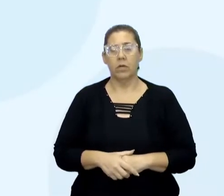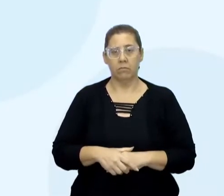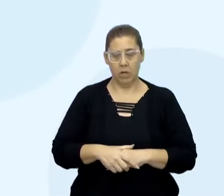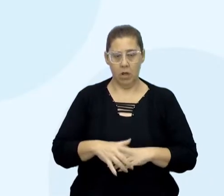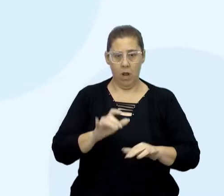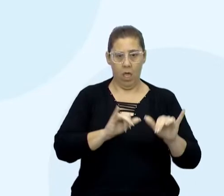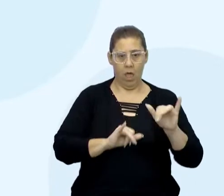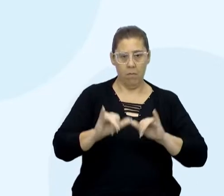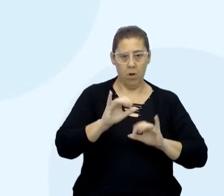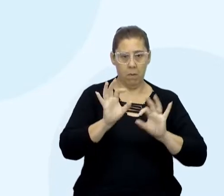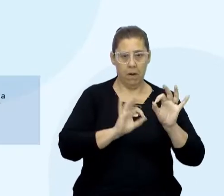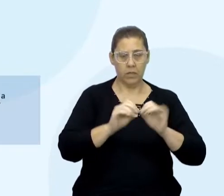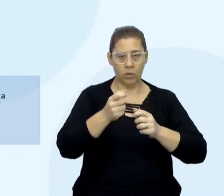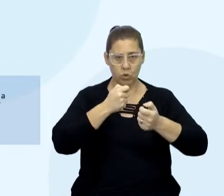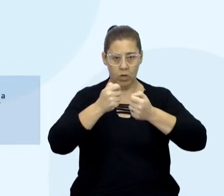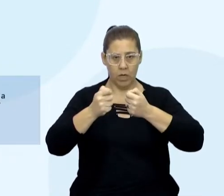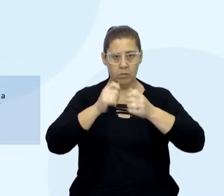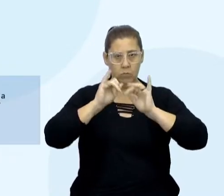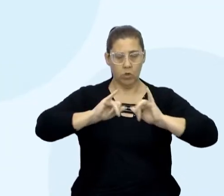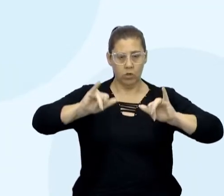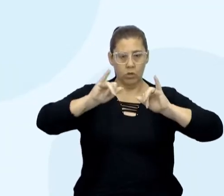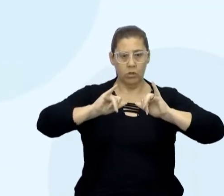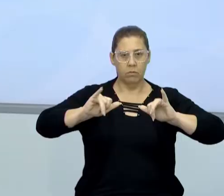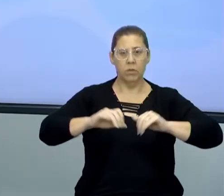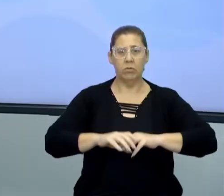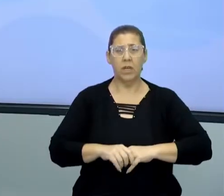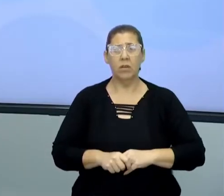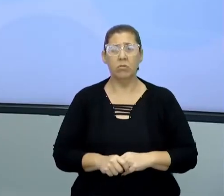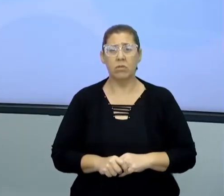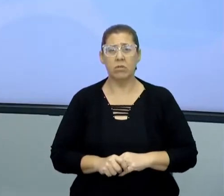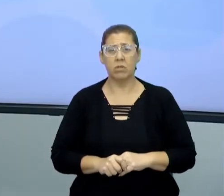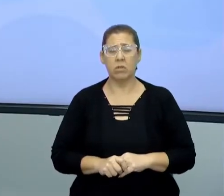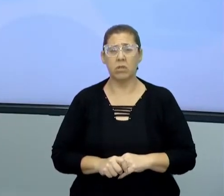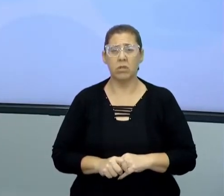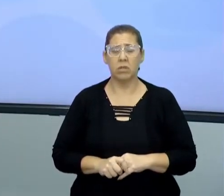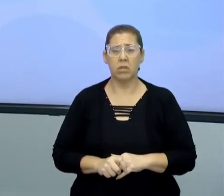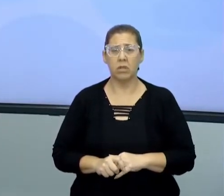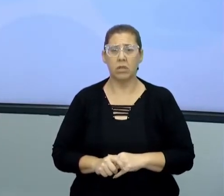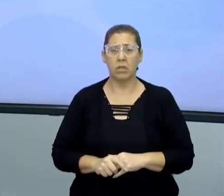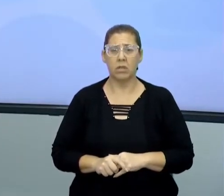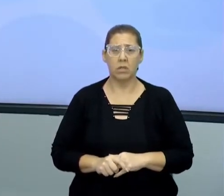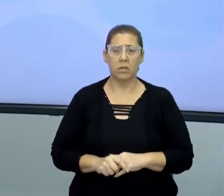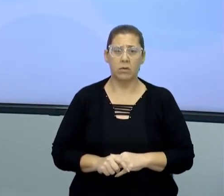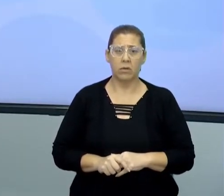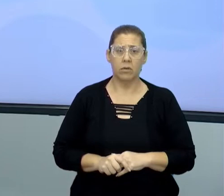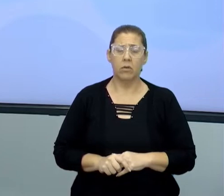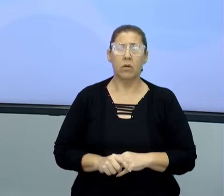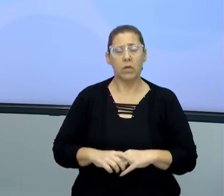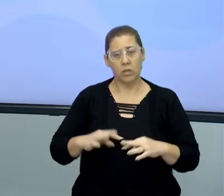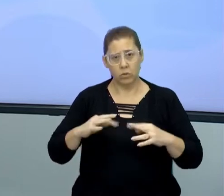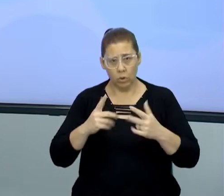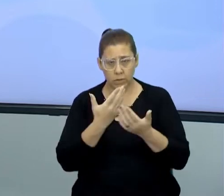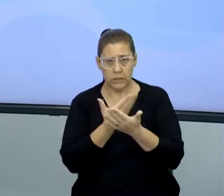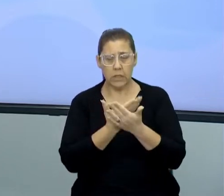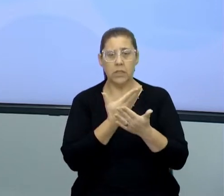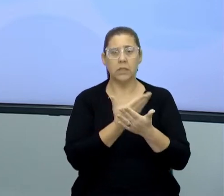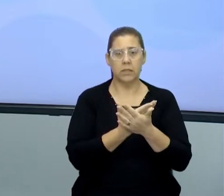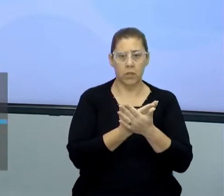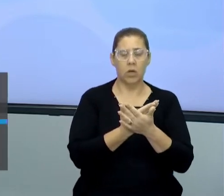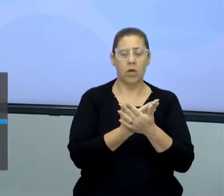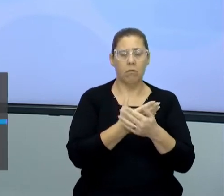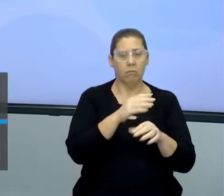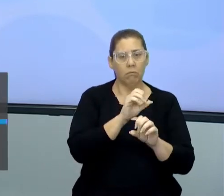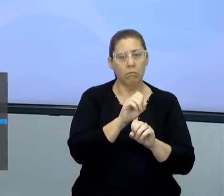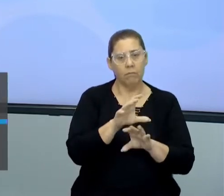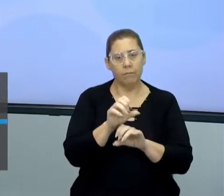Laboratório de Produção Jornalística, né? Isso aqui é acima, para organizar para a gente. E ele, ao longo de todas as aulas que ele